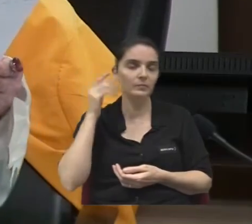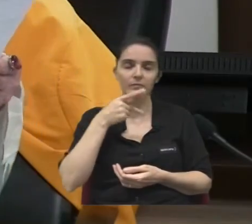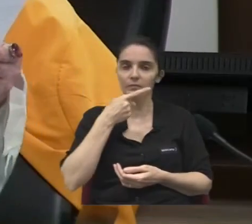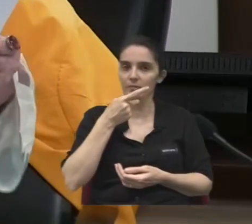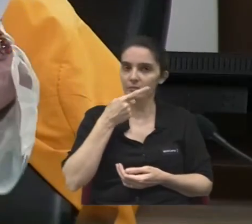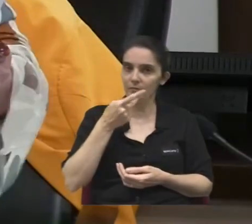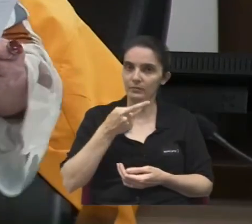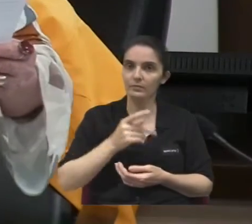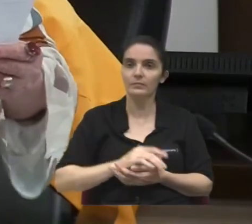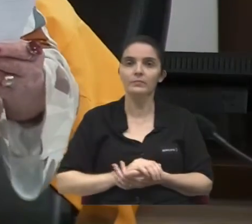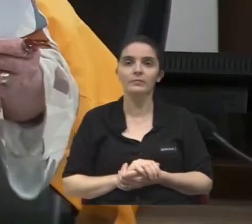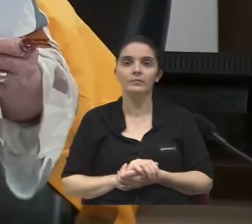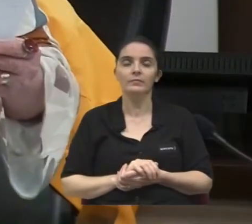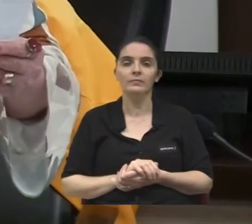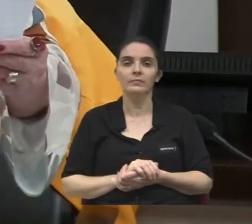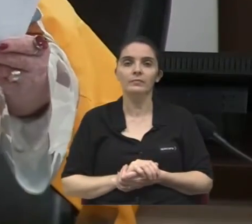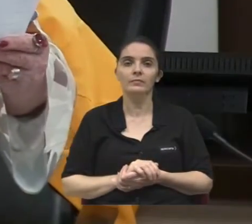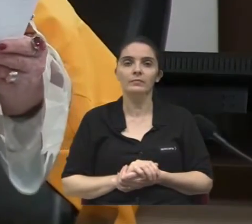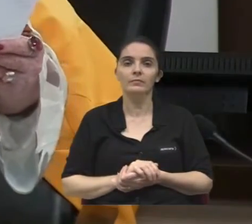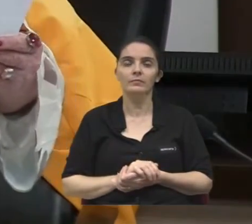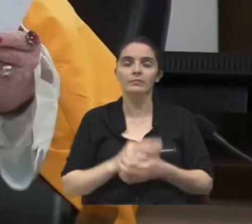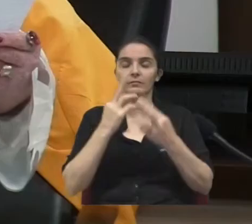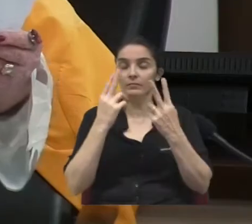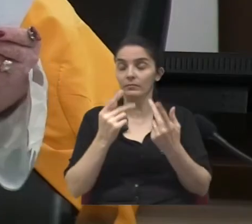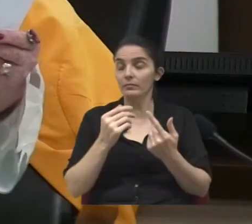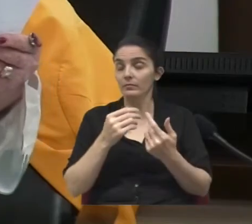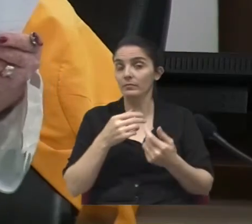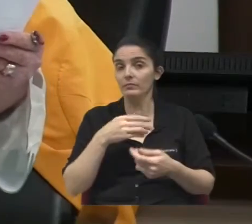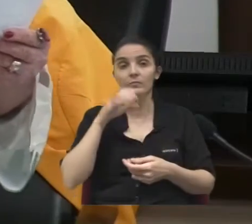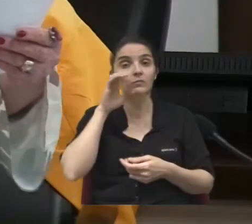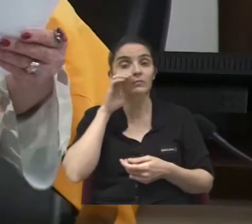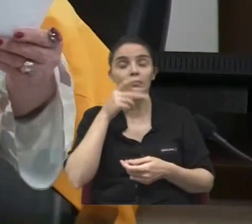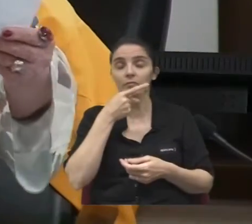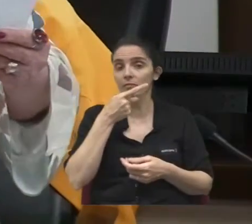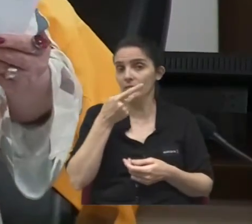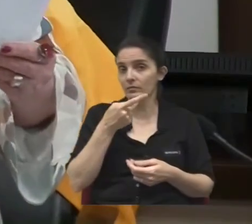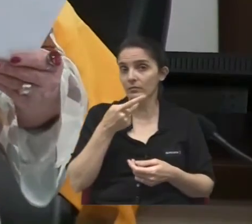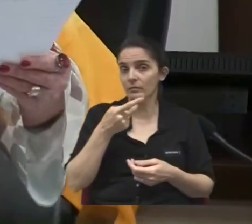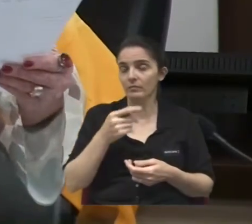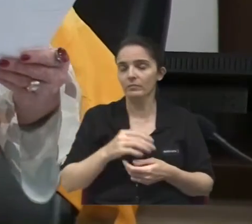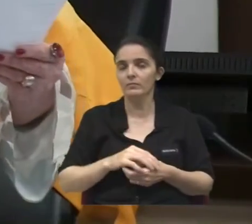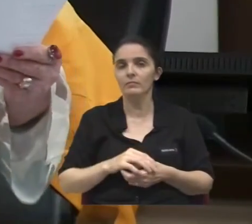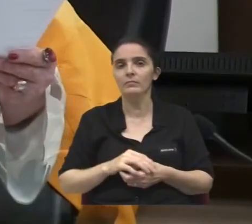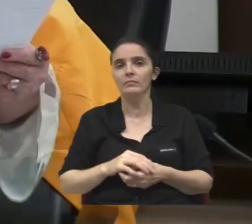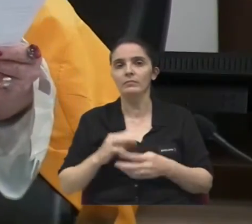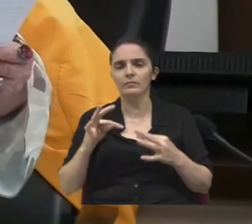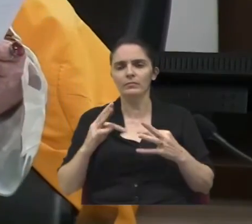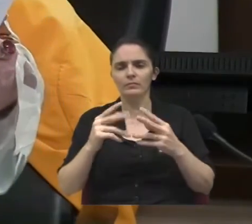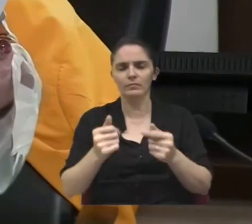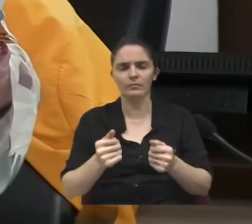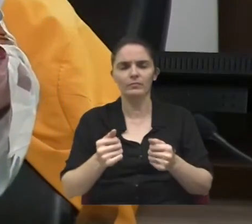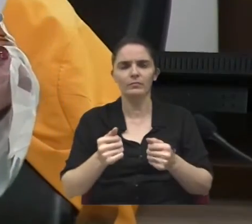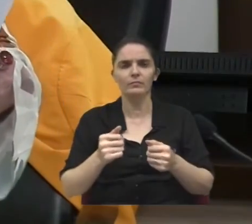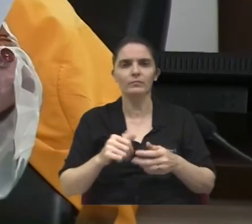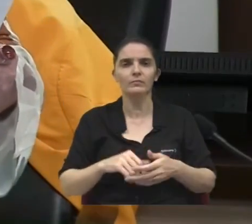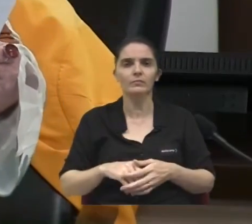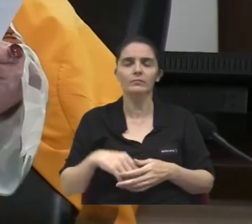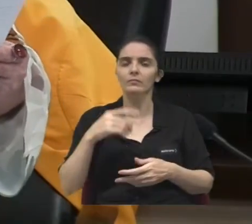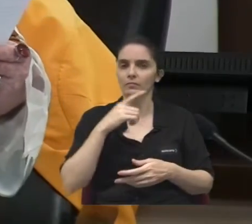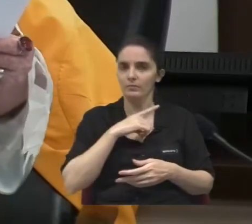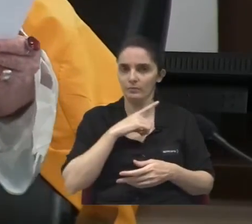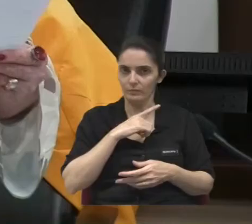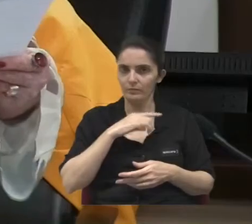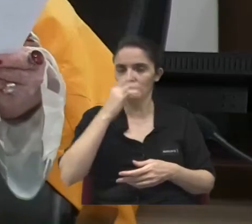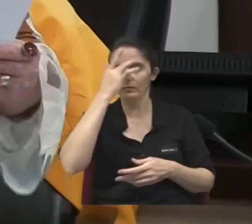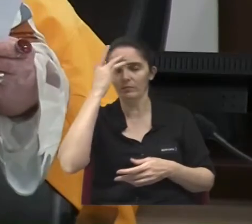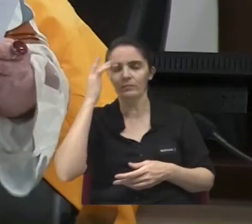era exatamente o que eu ia falar, vereadora. Os nossos gabinetes, com certeza todos aqui devem estar recebendo exatamente isso.